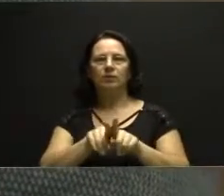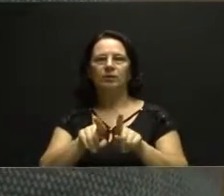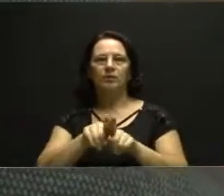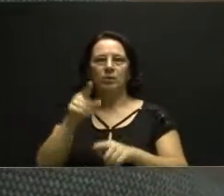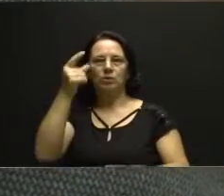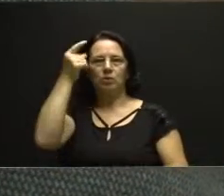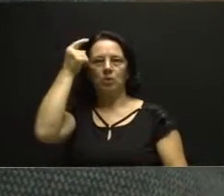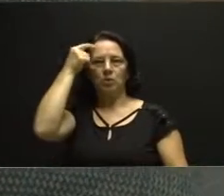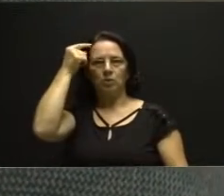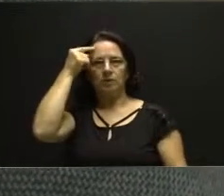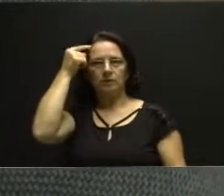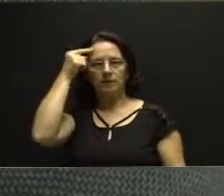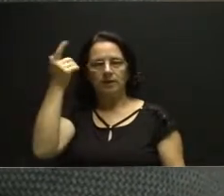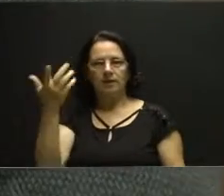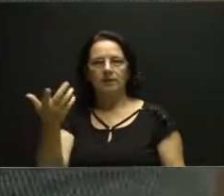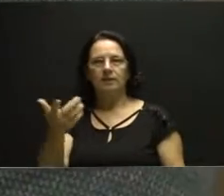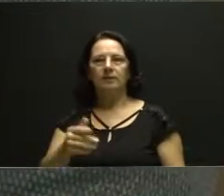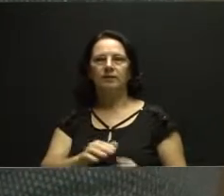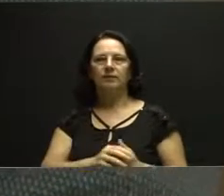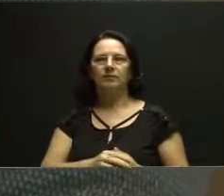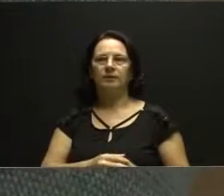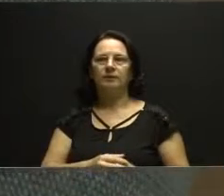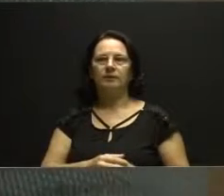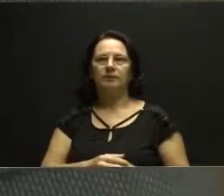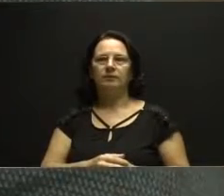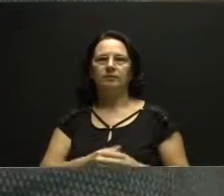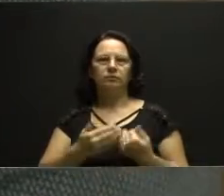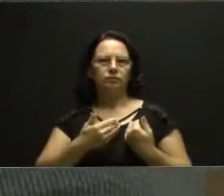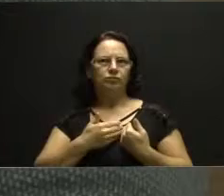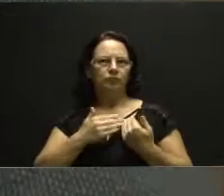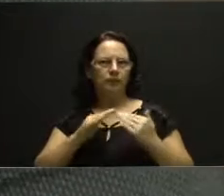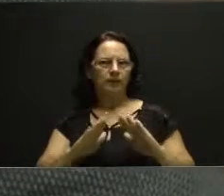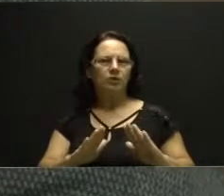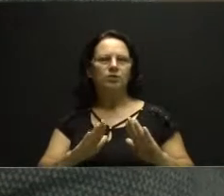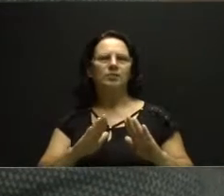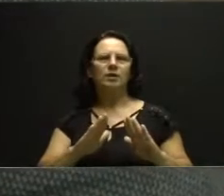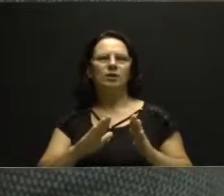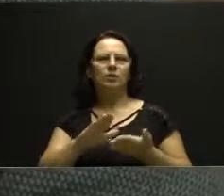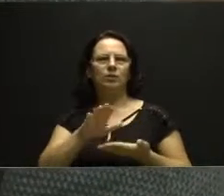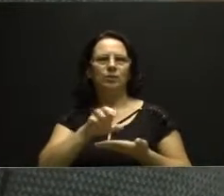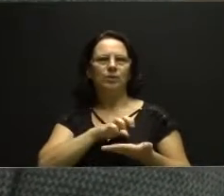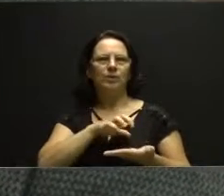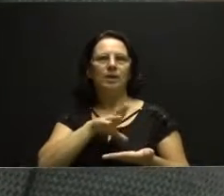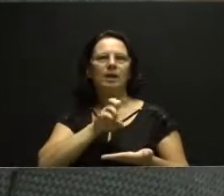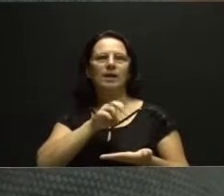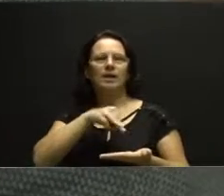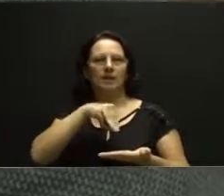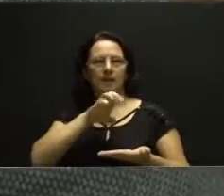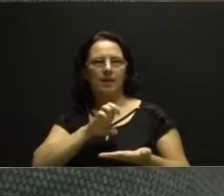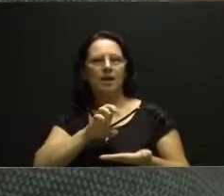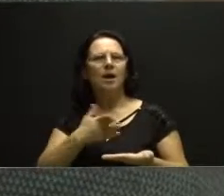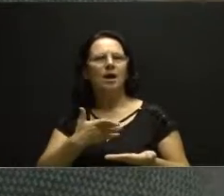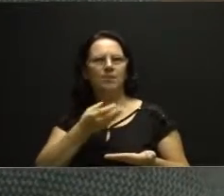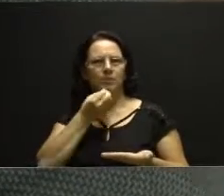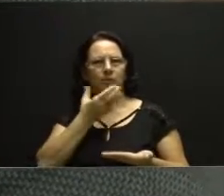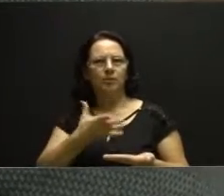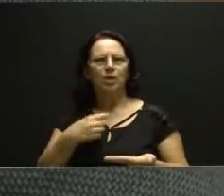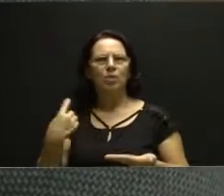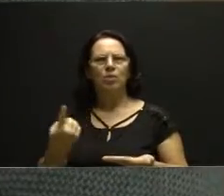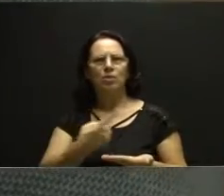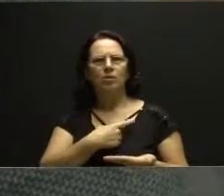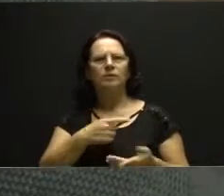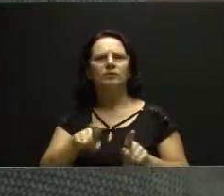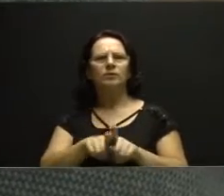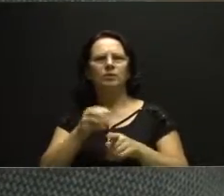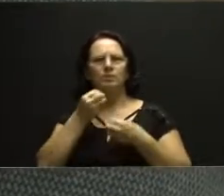conscientização é abrir ao entendimento para os exames a serem feitos e também é um bom momento para nós trazemos